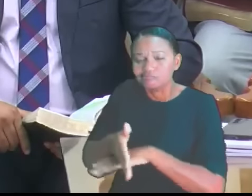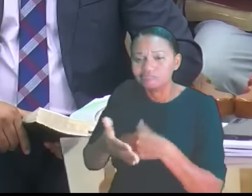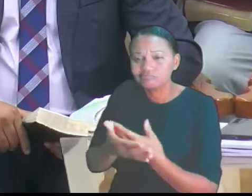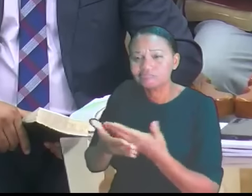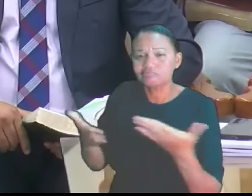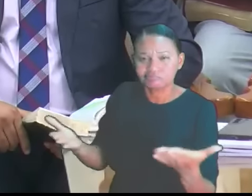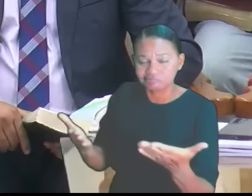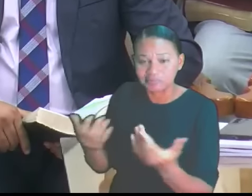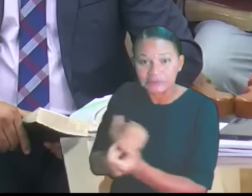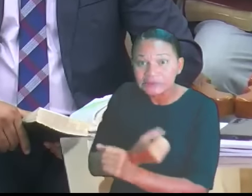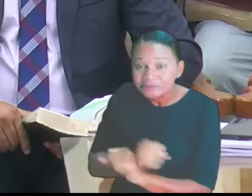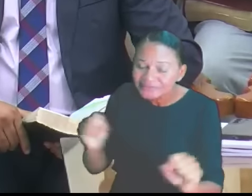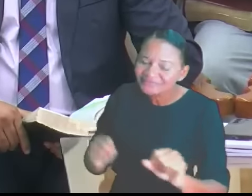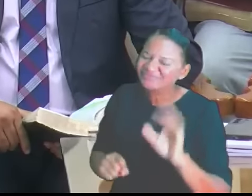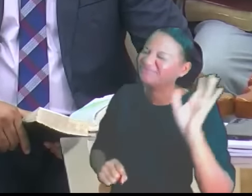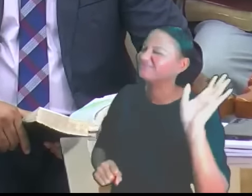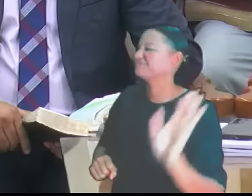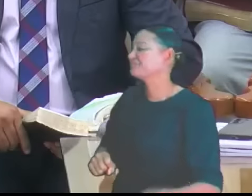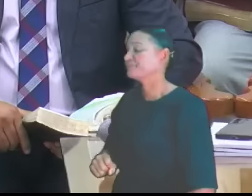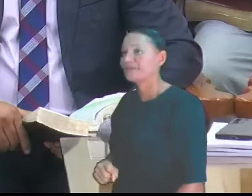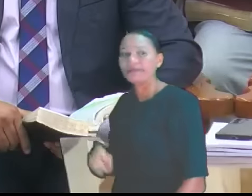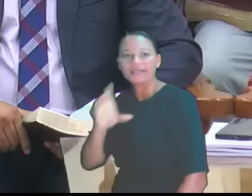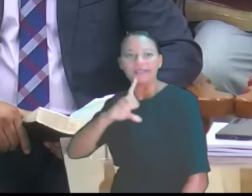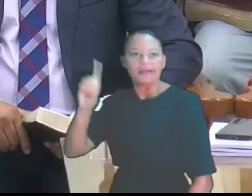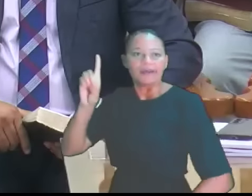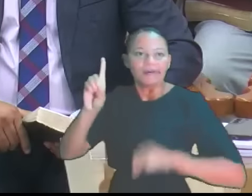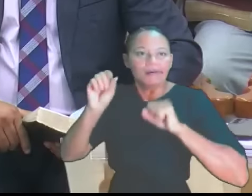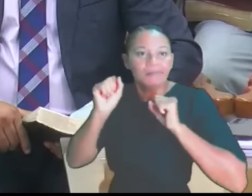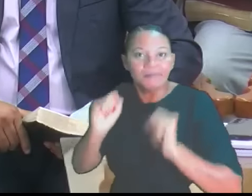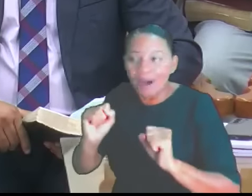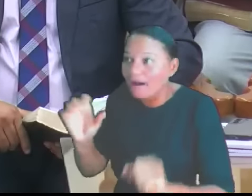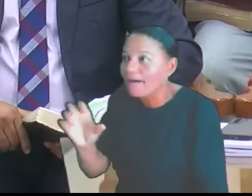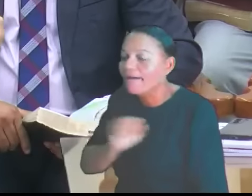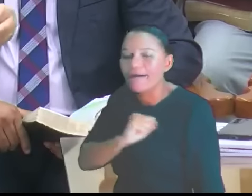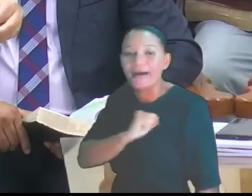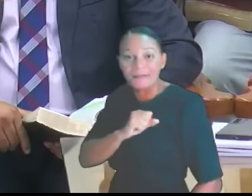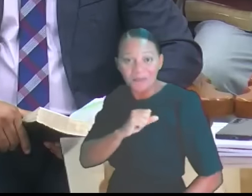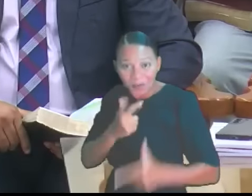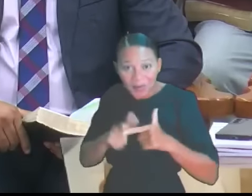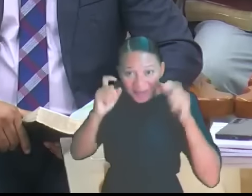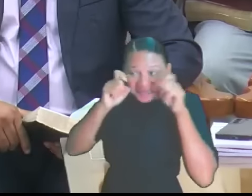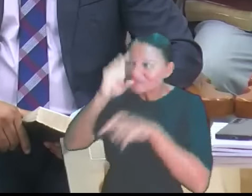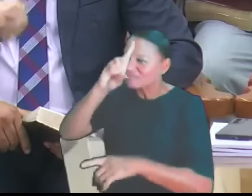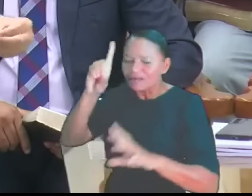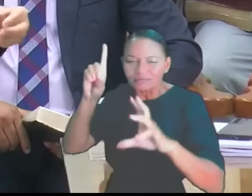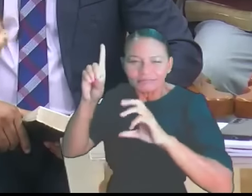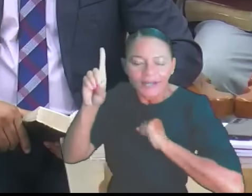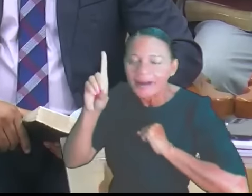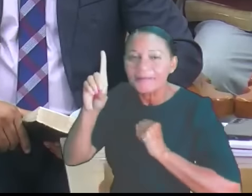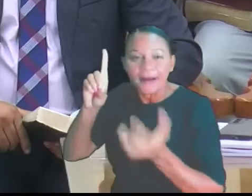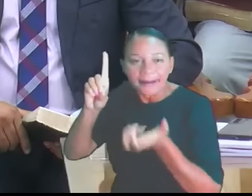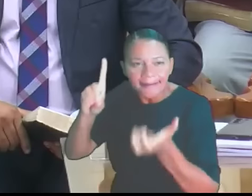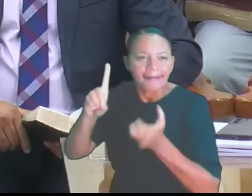causa impossível, Deus não só pode, essa é que Deus ama, essa é que Deus quer, essa é que Deus